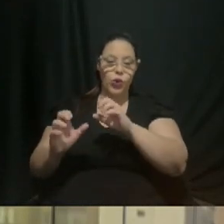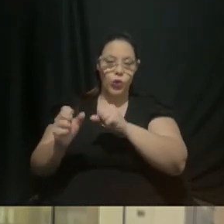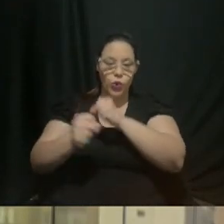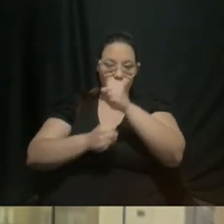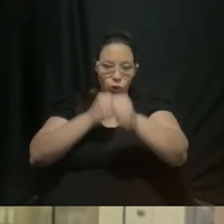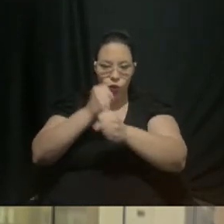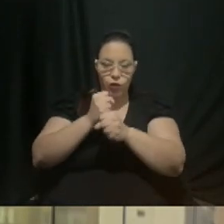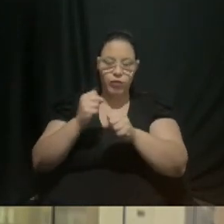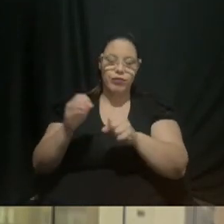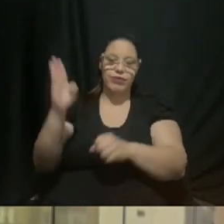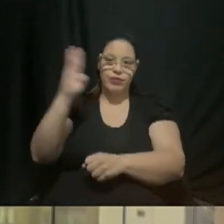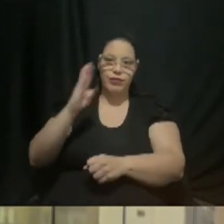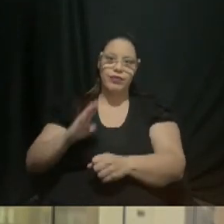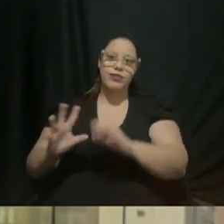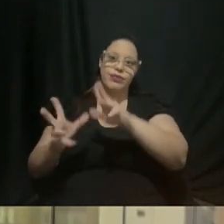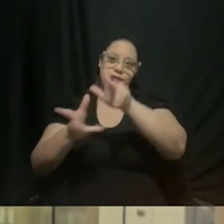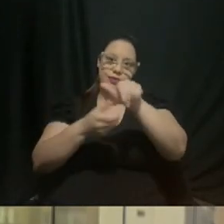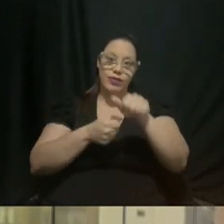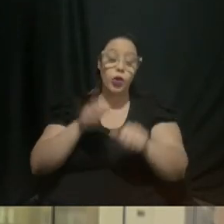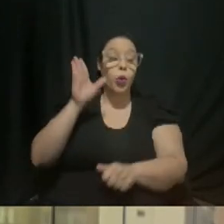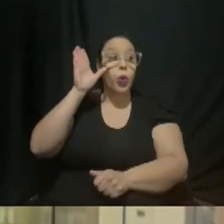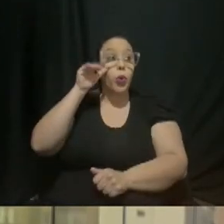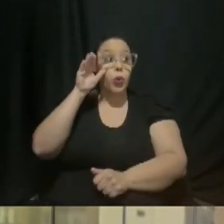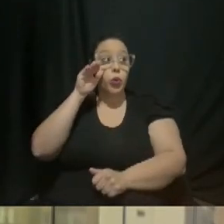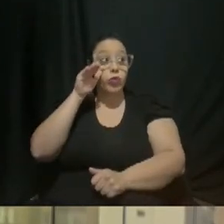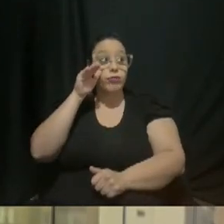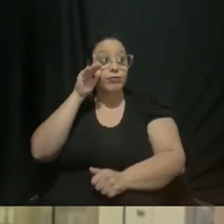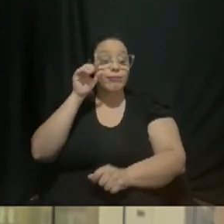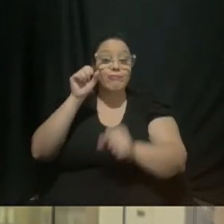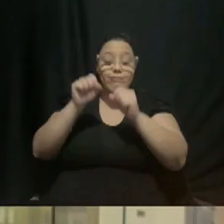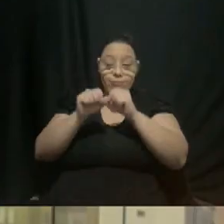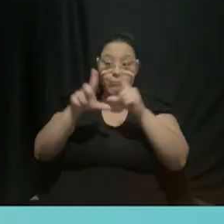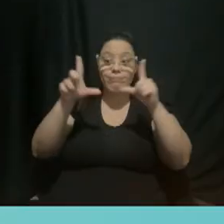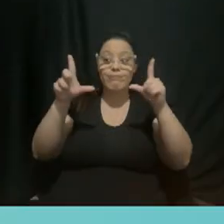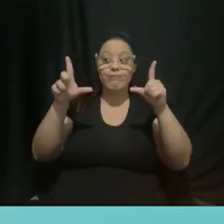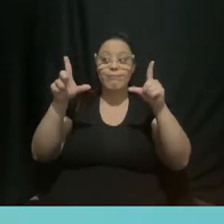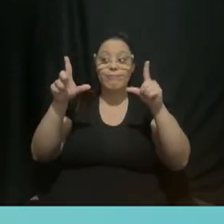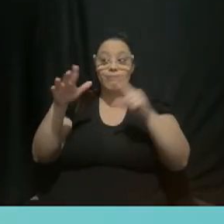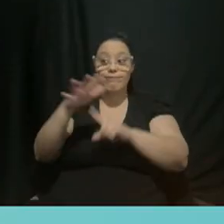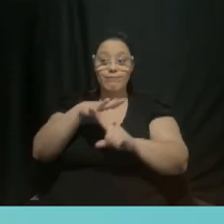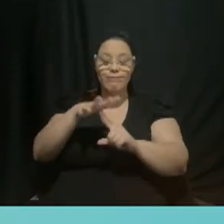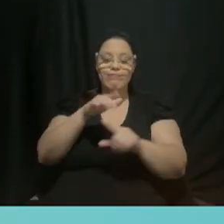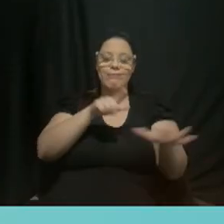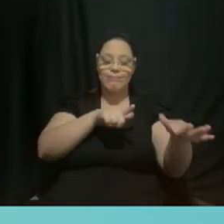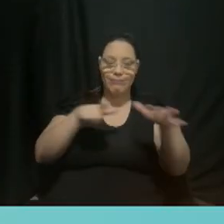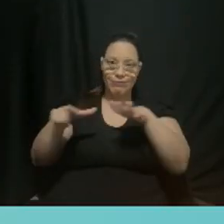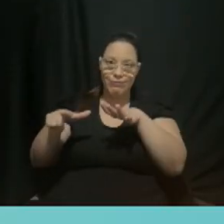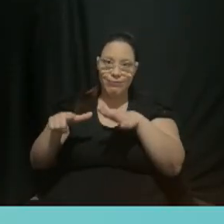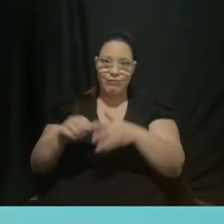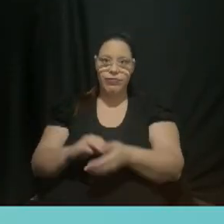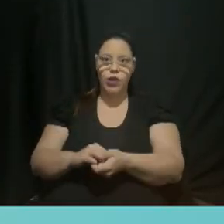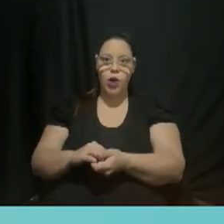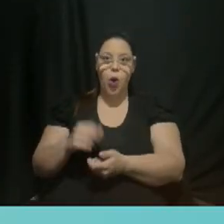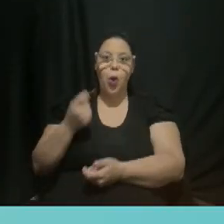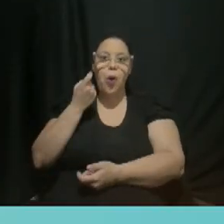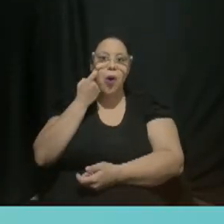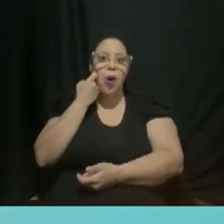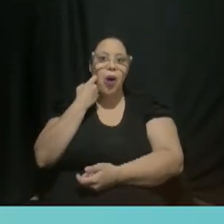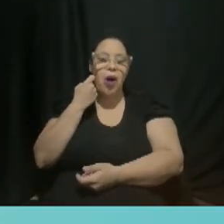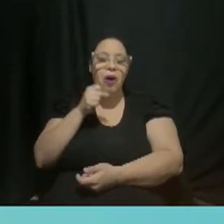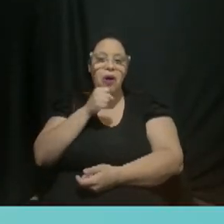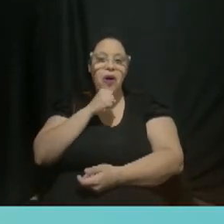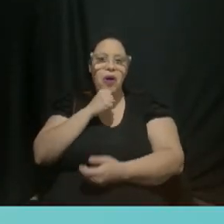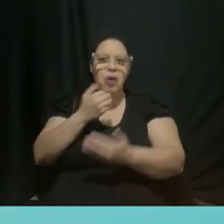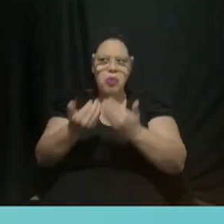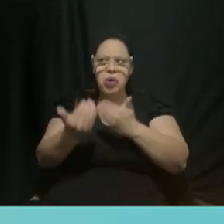mundo com as curiosidades e destaques ambientais desta semana. Um peixe que envelhece ao contrário.